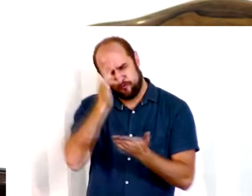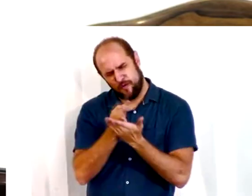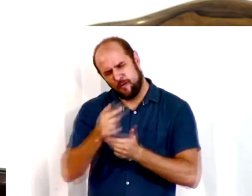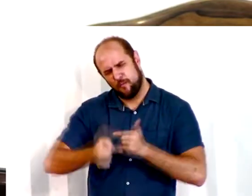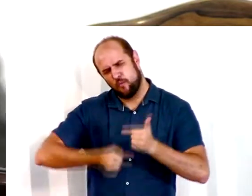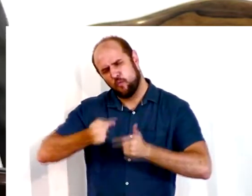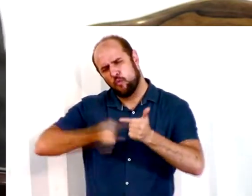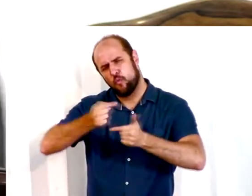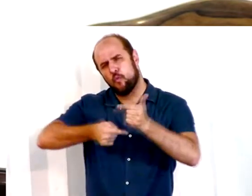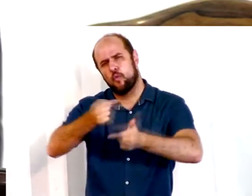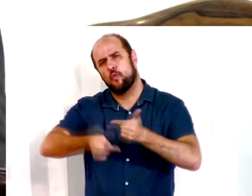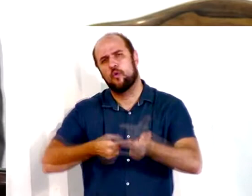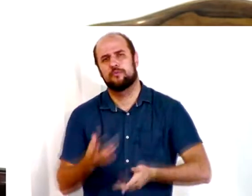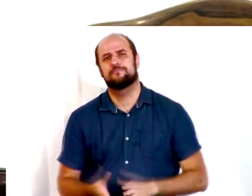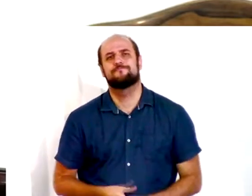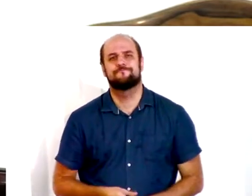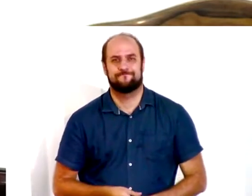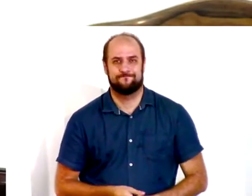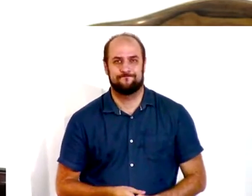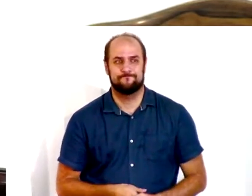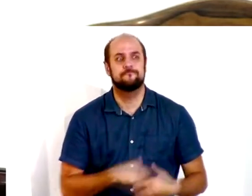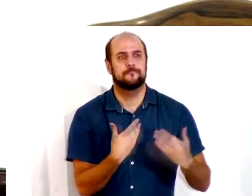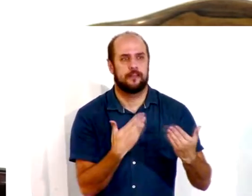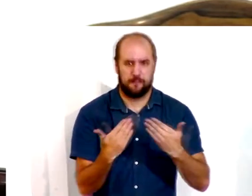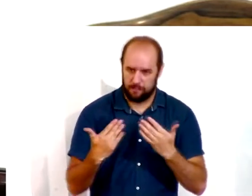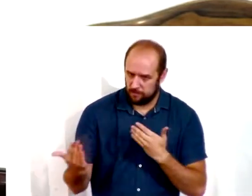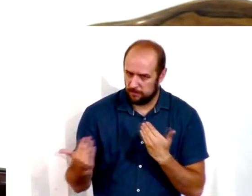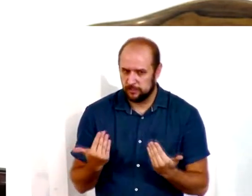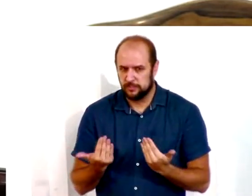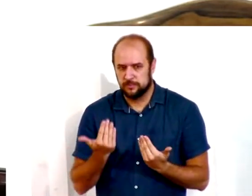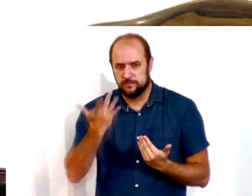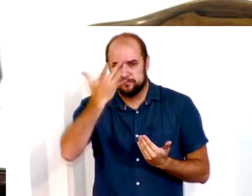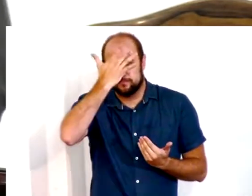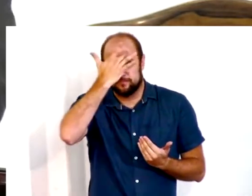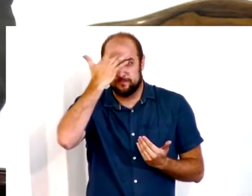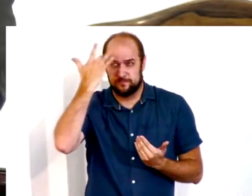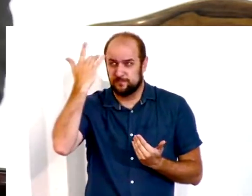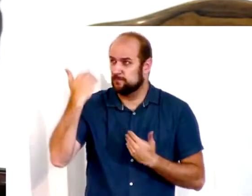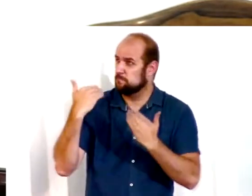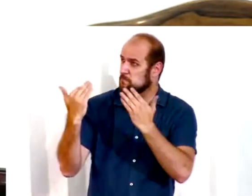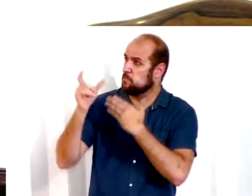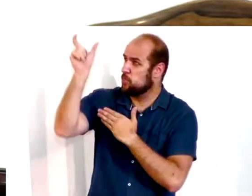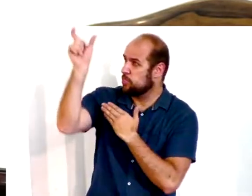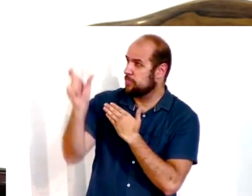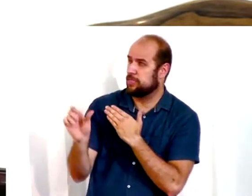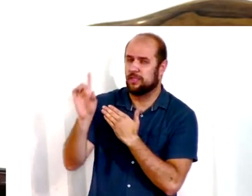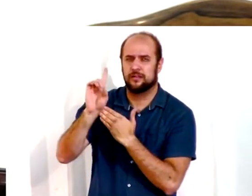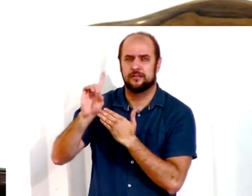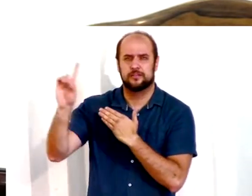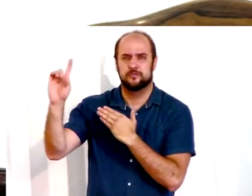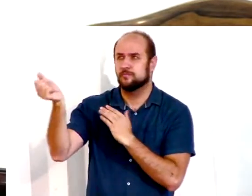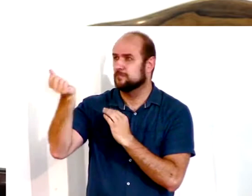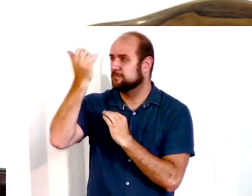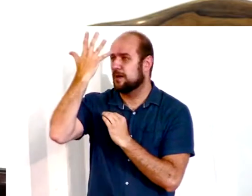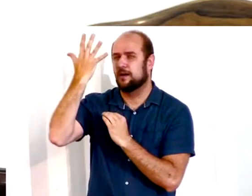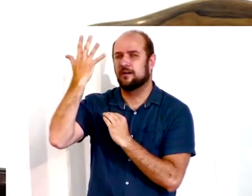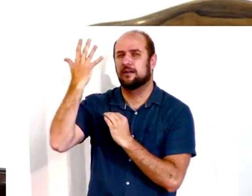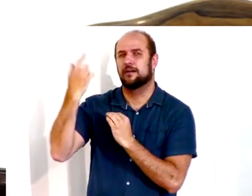Nas páginas das Escrituras, no relacionamento com aquele que se revela soberanamente a mim e a